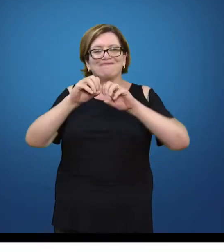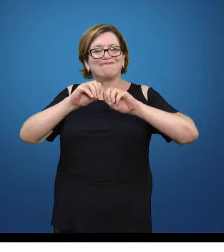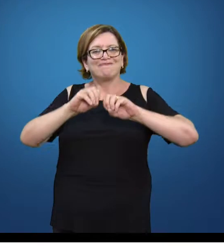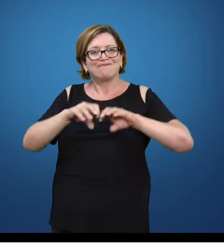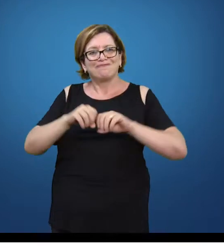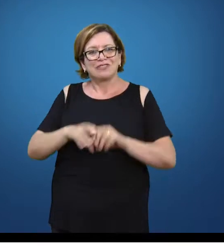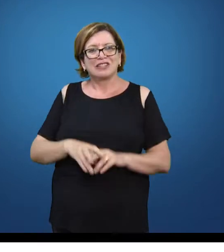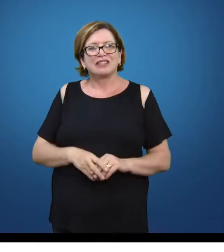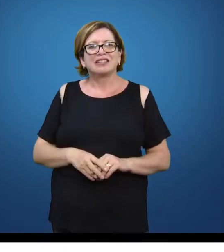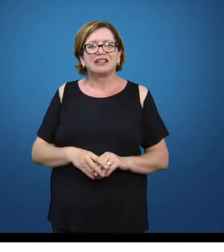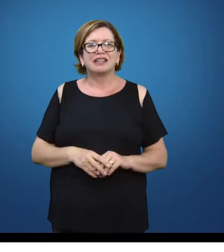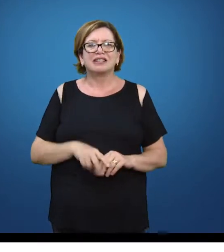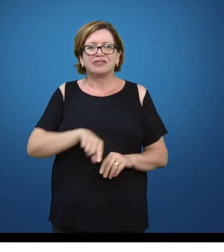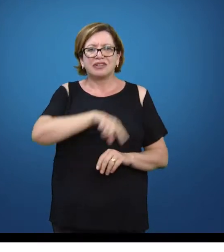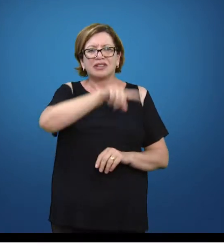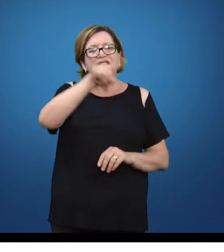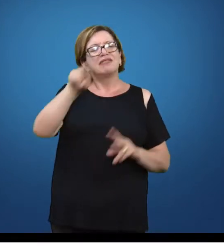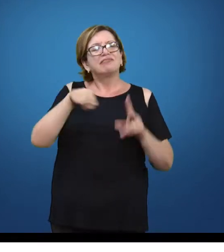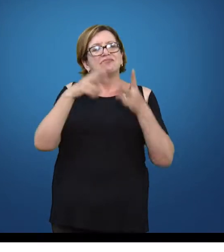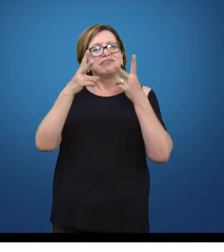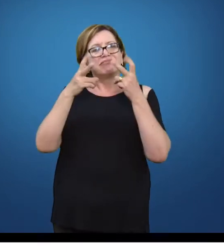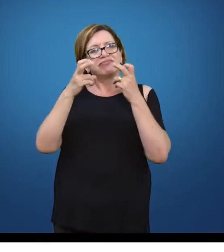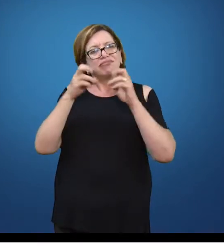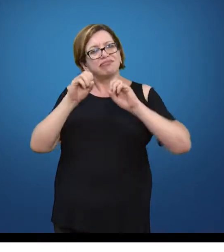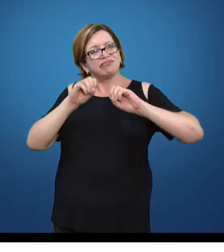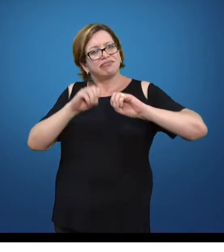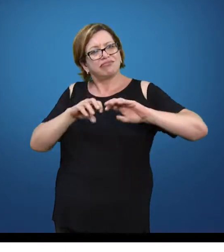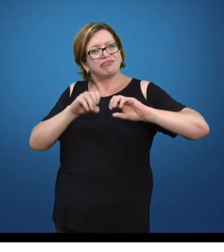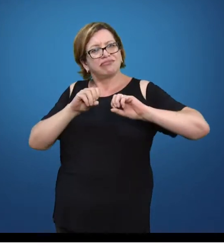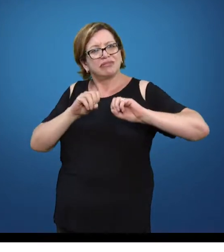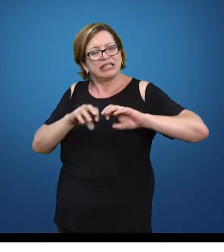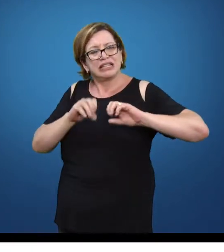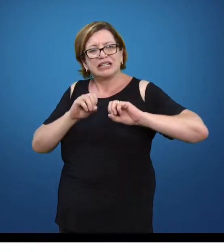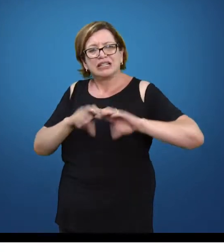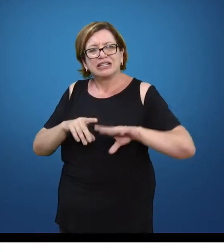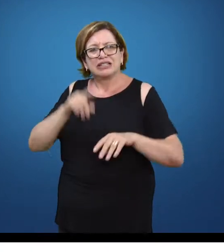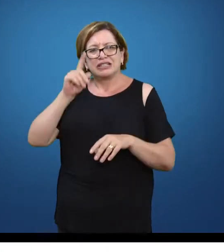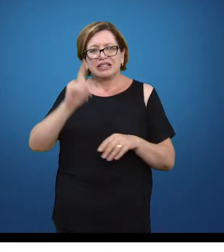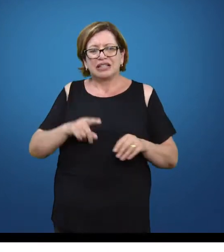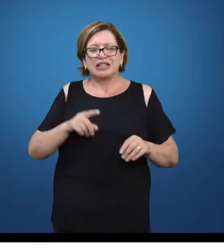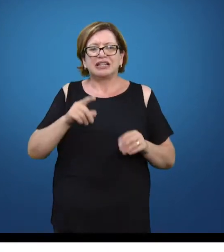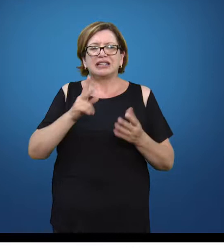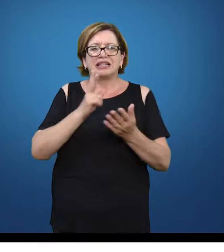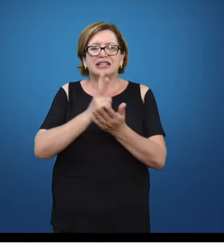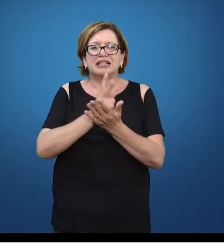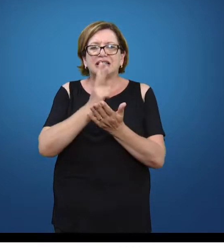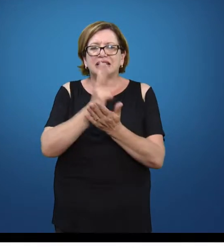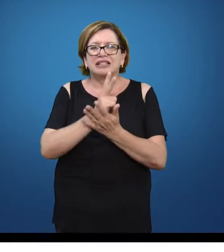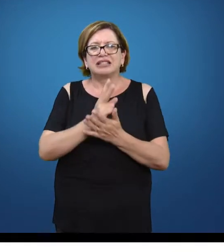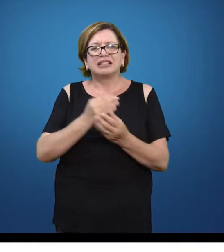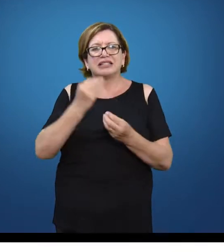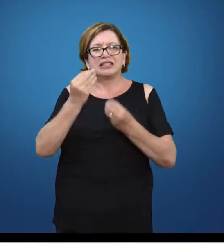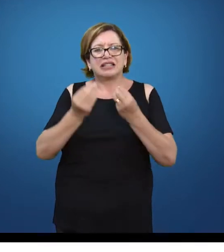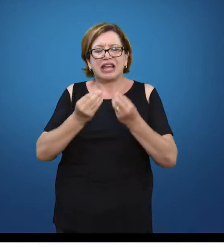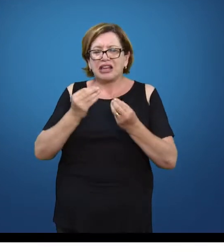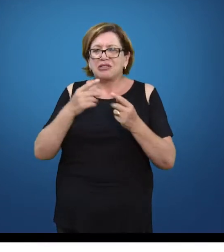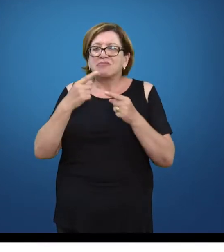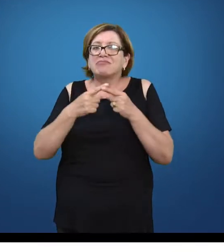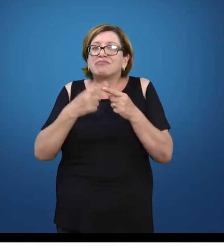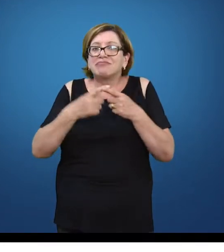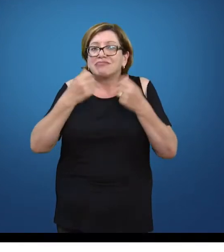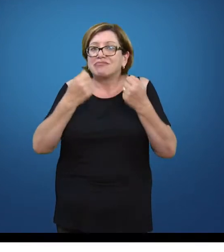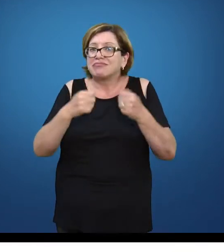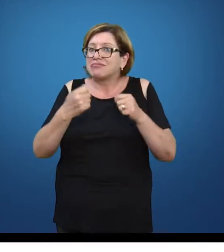Então, vocês vão ver que a educação, ela sempre é chamada a atender algumas